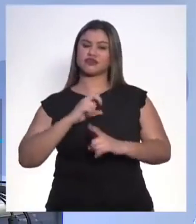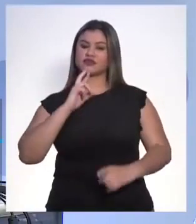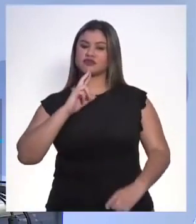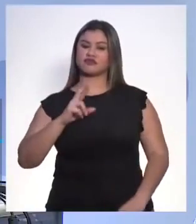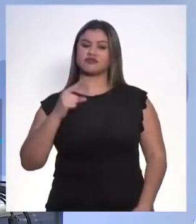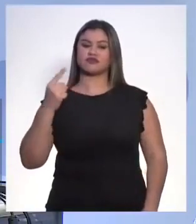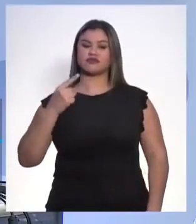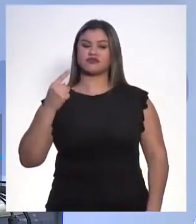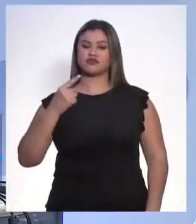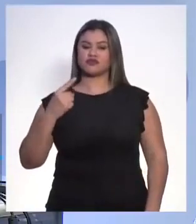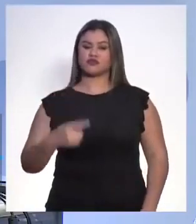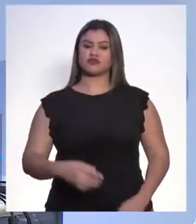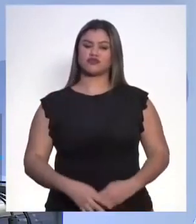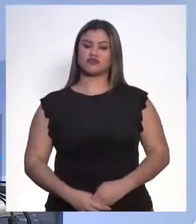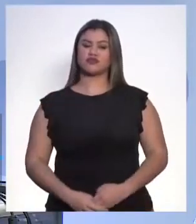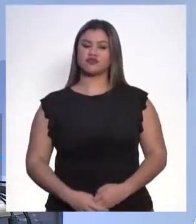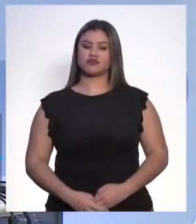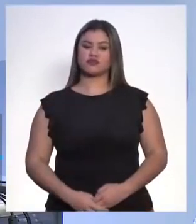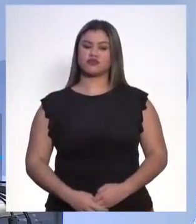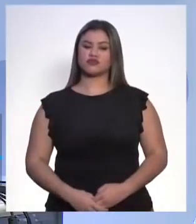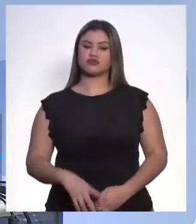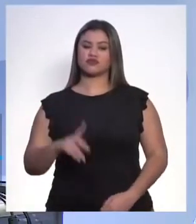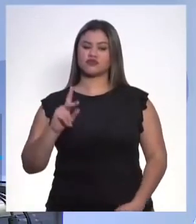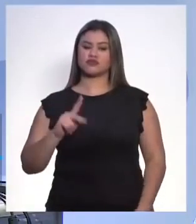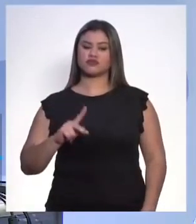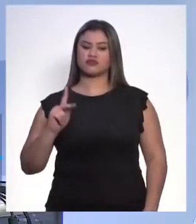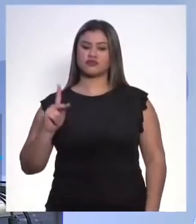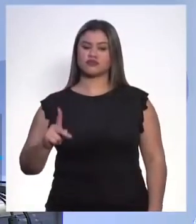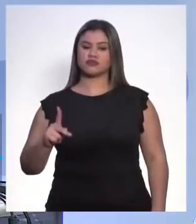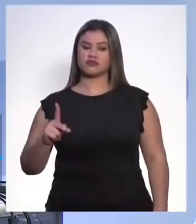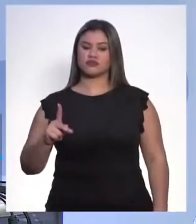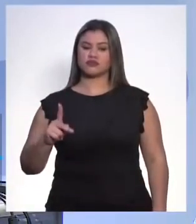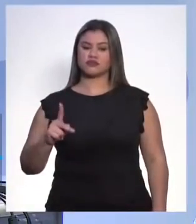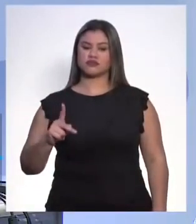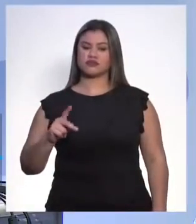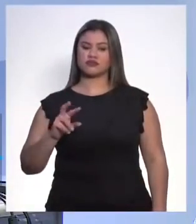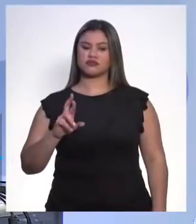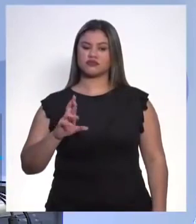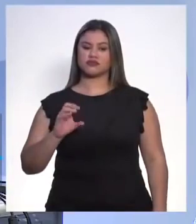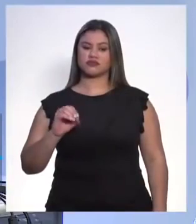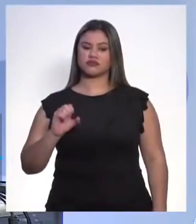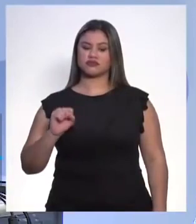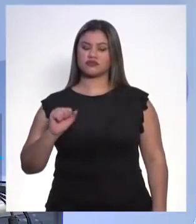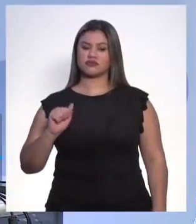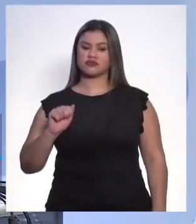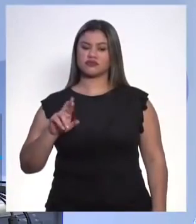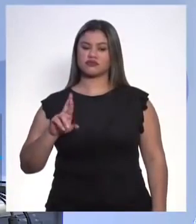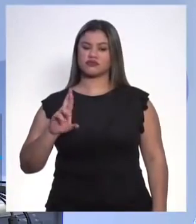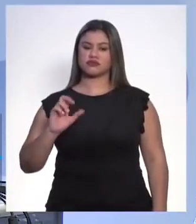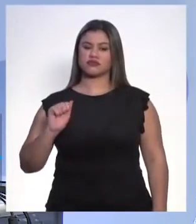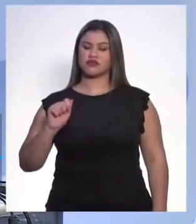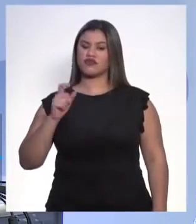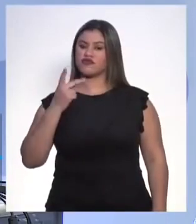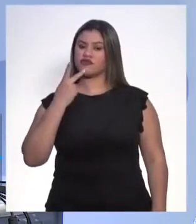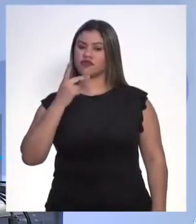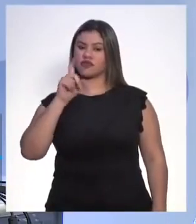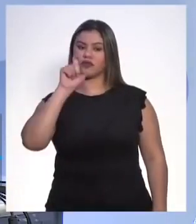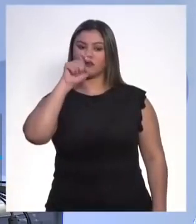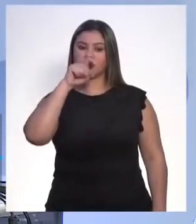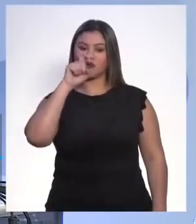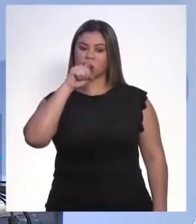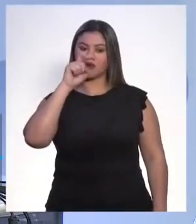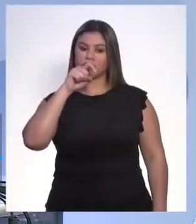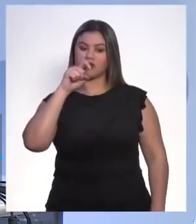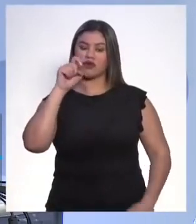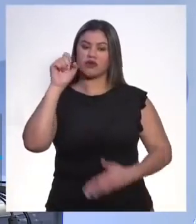aqui, inferir, talvez até, né? A Pro Rosaura colocou que as araras foram trazidas da Europa porque a mesma